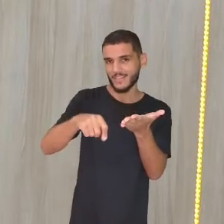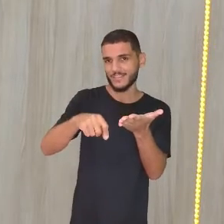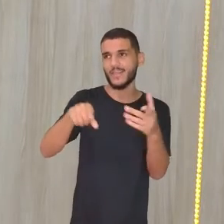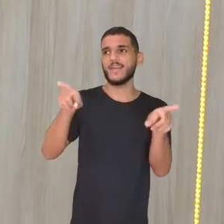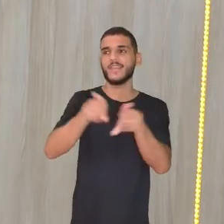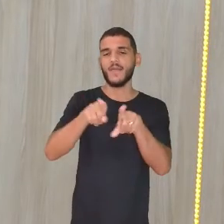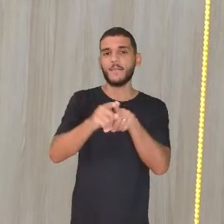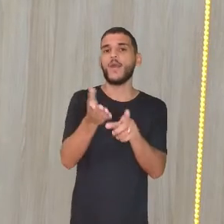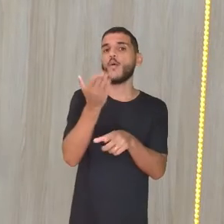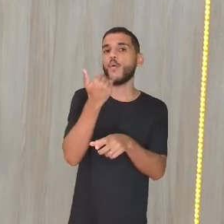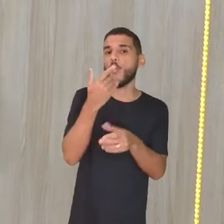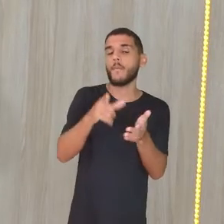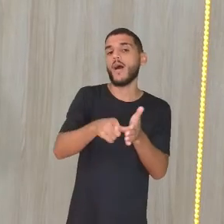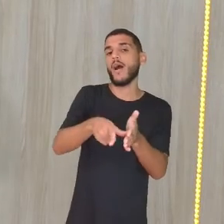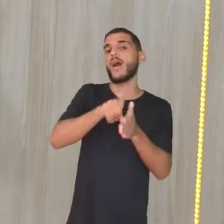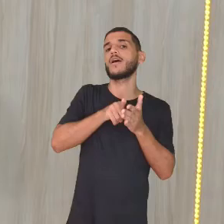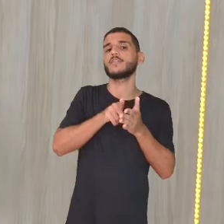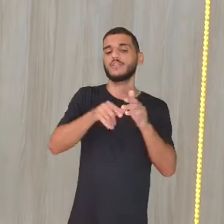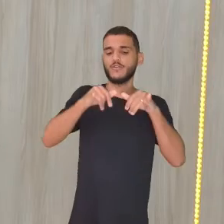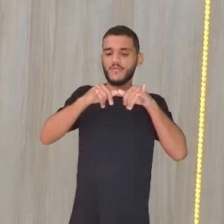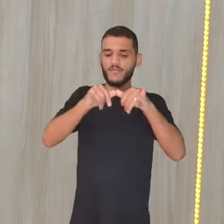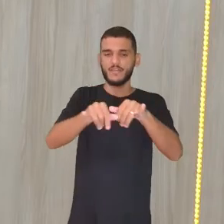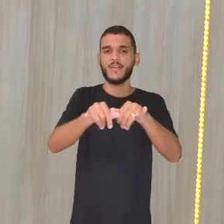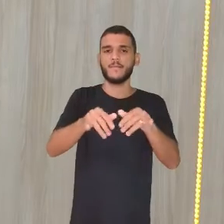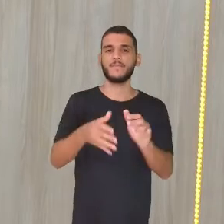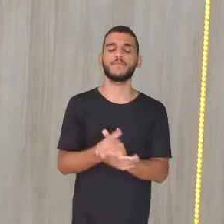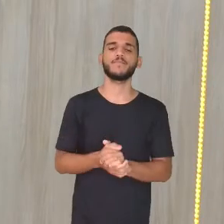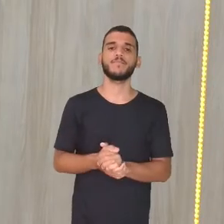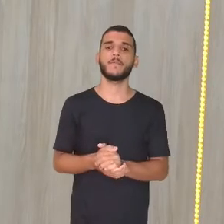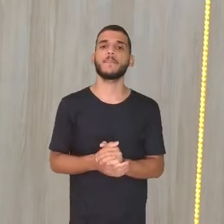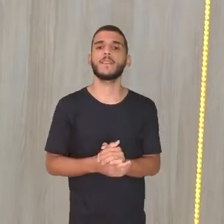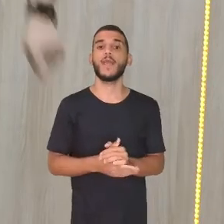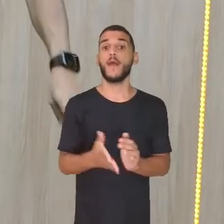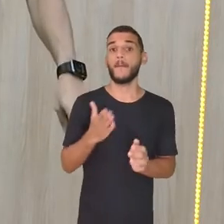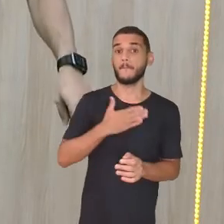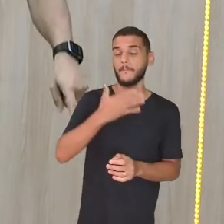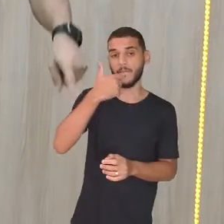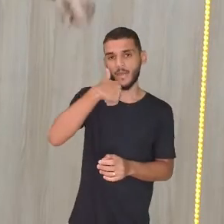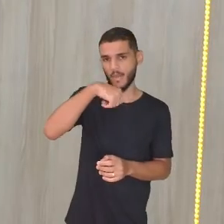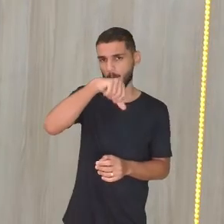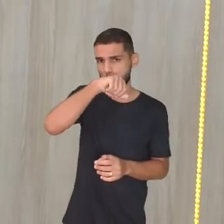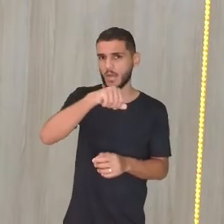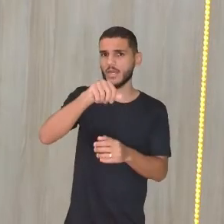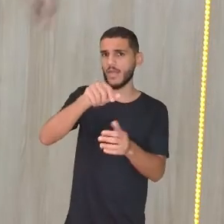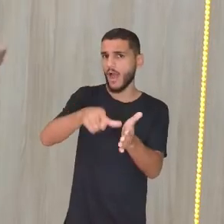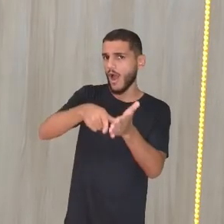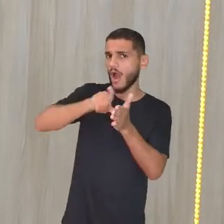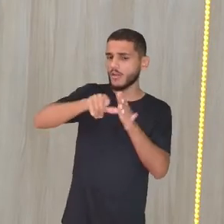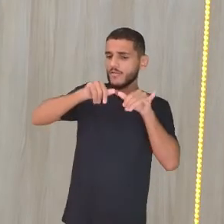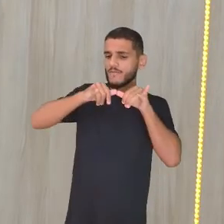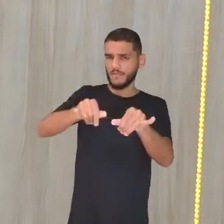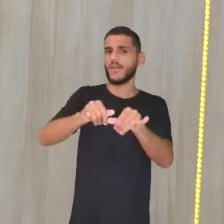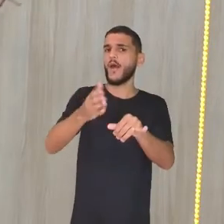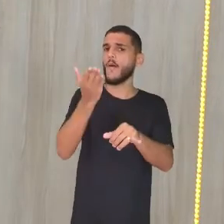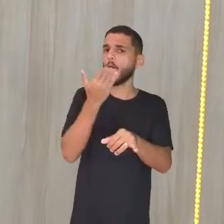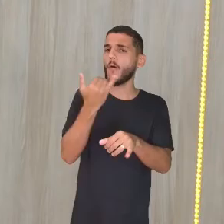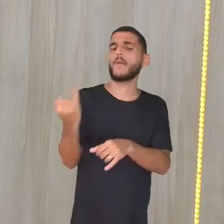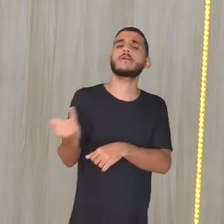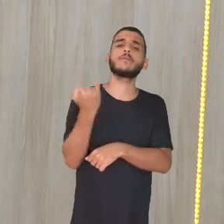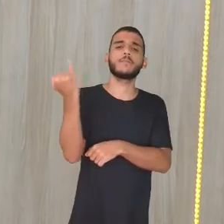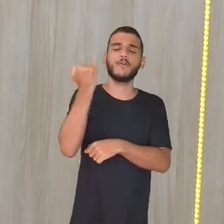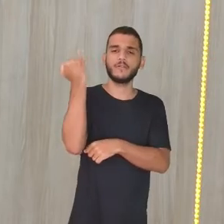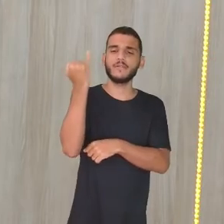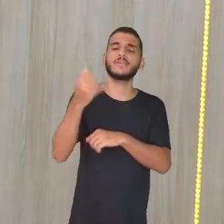coma antes, né, de fazer a feira. Minha mãe sempre me dizia, antes de fazer a feira, coma, meu filho. Coma,